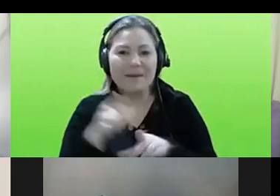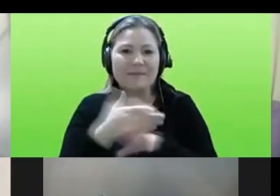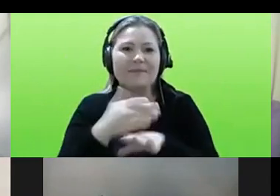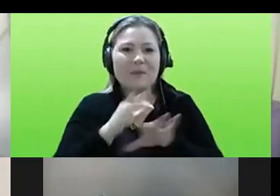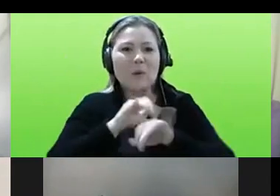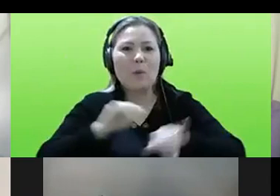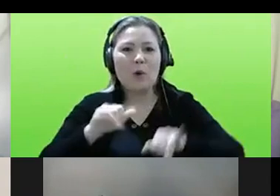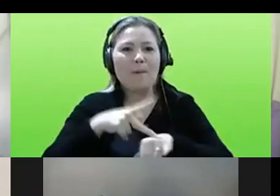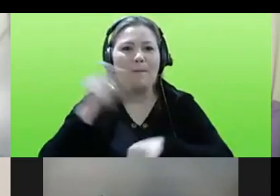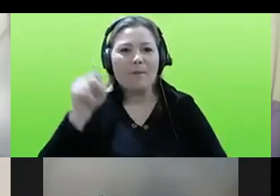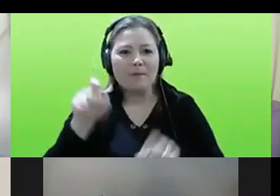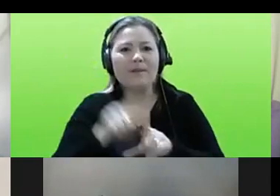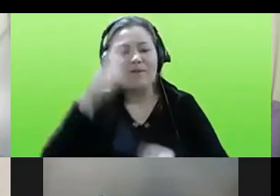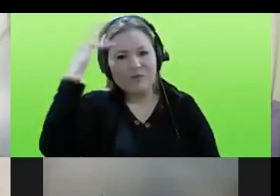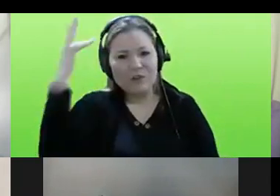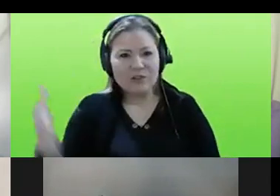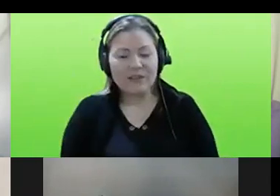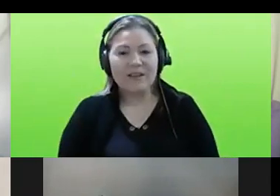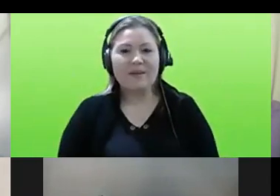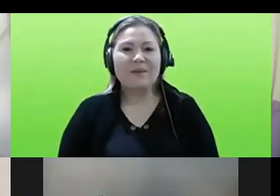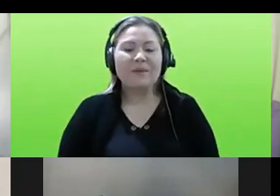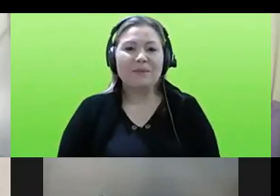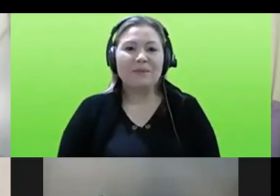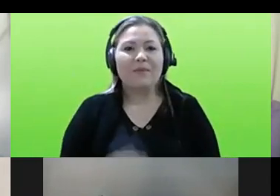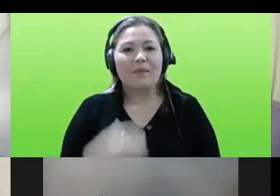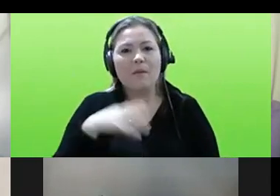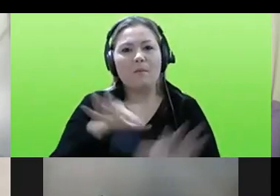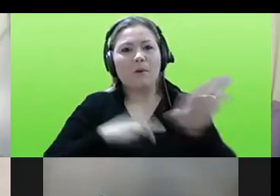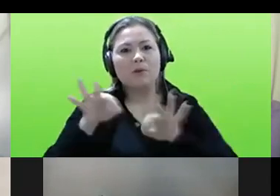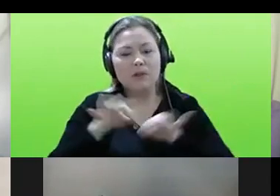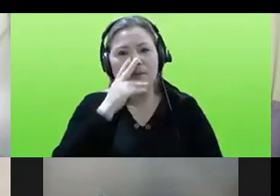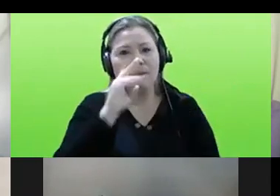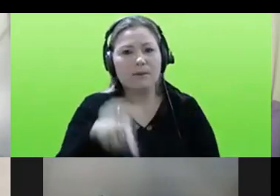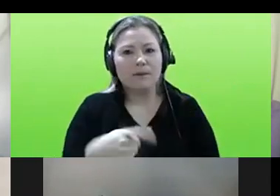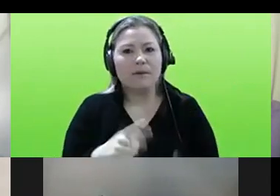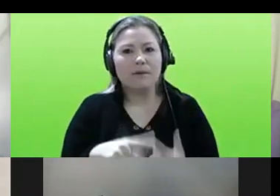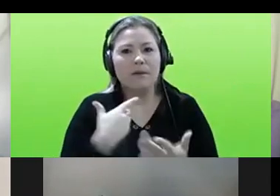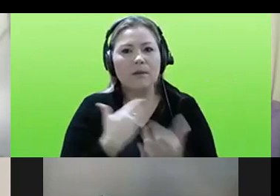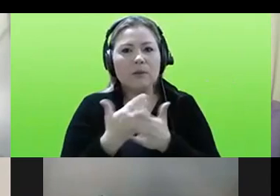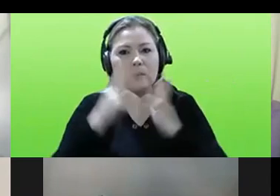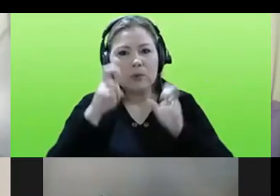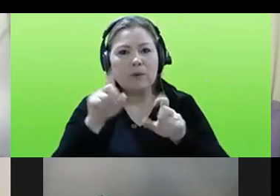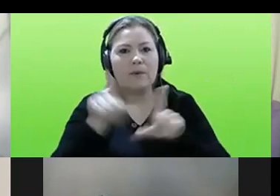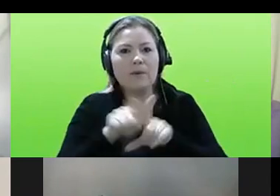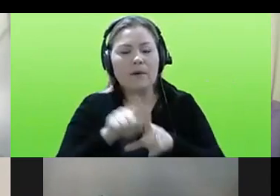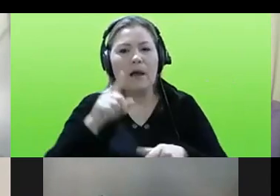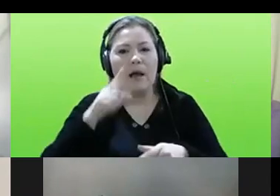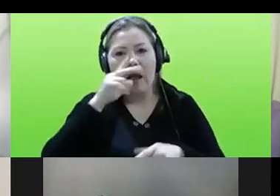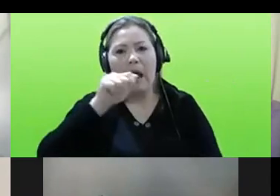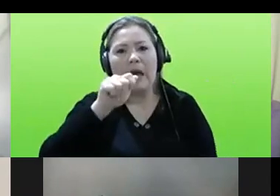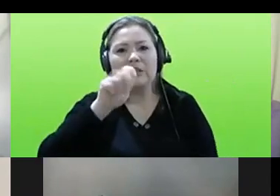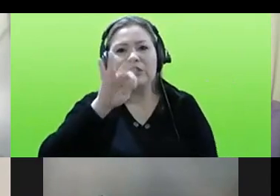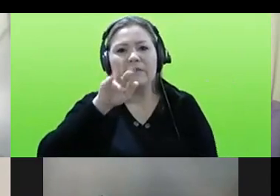programa de pós-graduação em Filosofia. Meu projeto estuda temas relacionados a ativismo